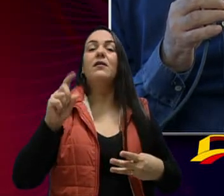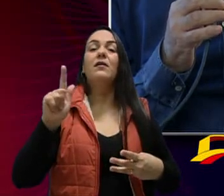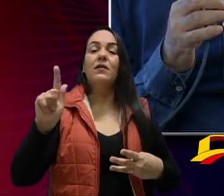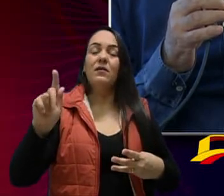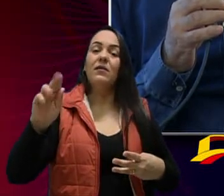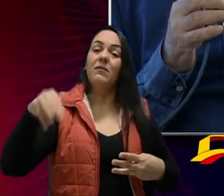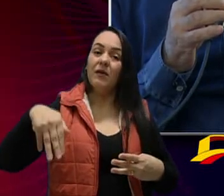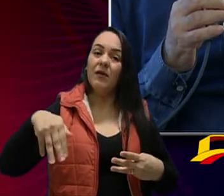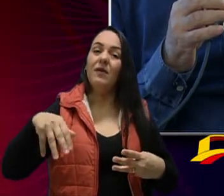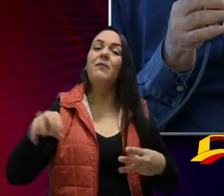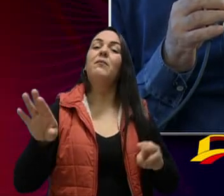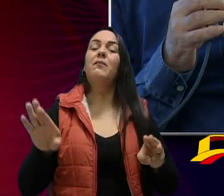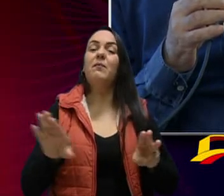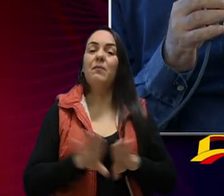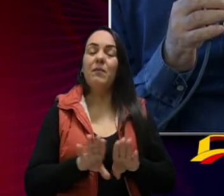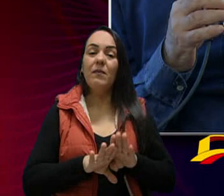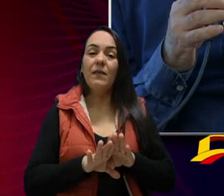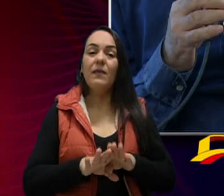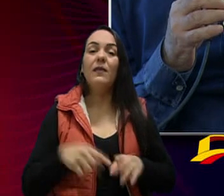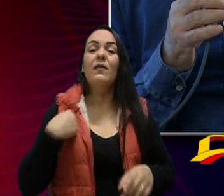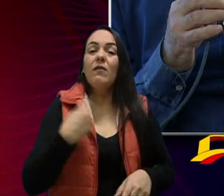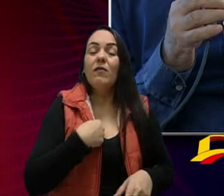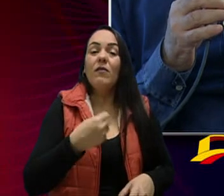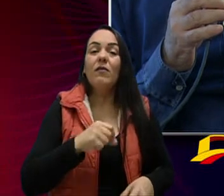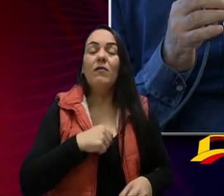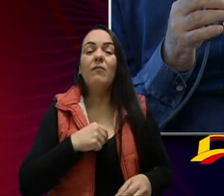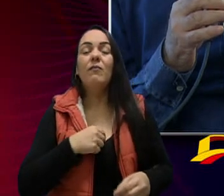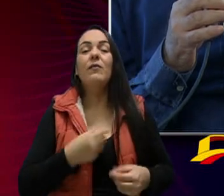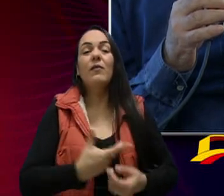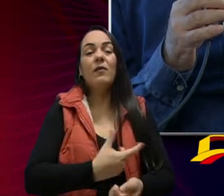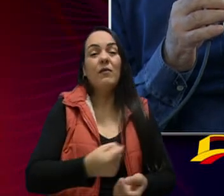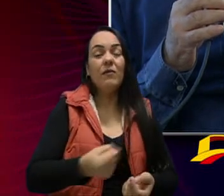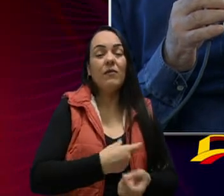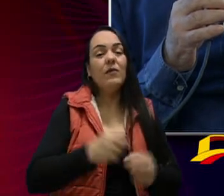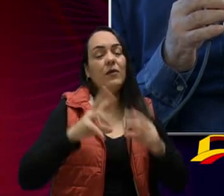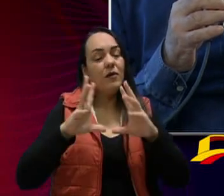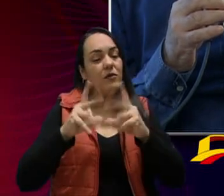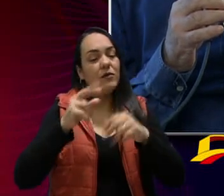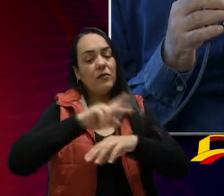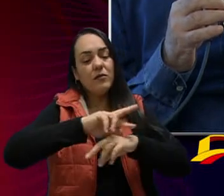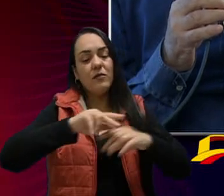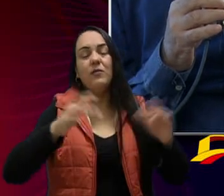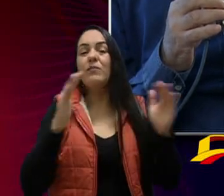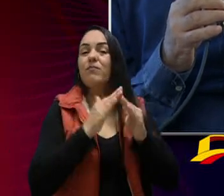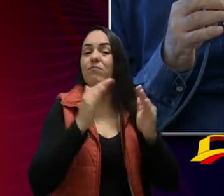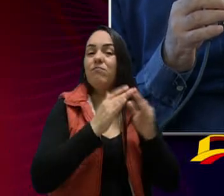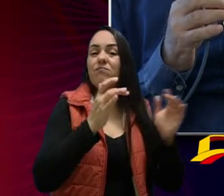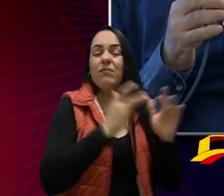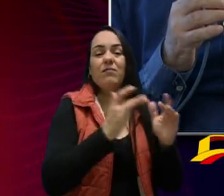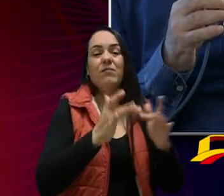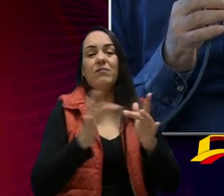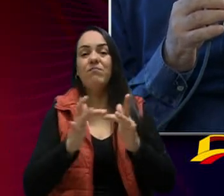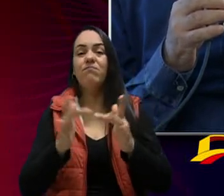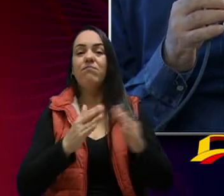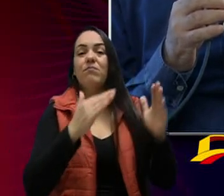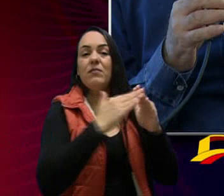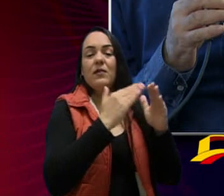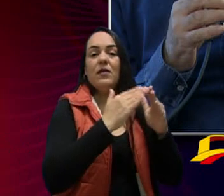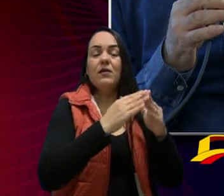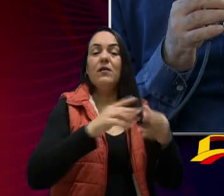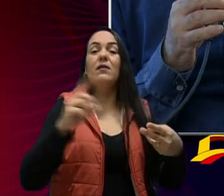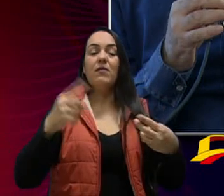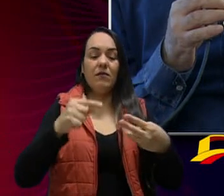gm a gente vai testar toda todos os contatos intradomiciliares deles